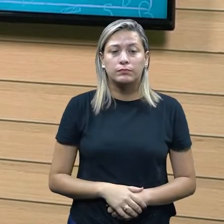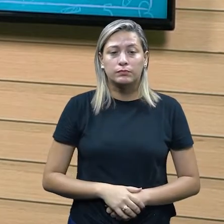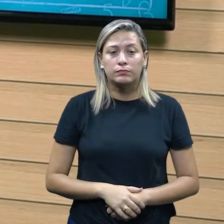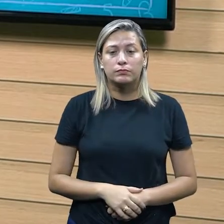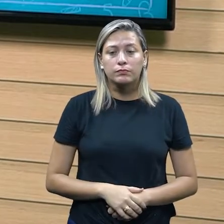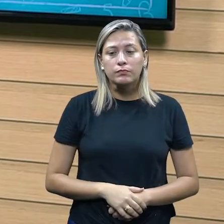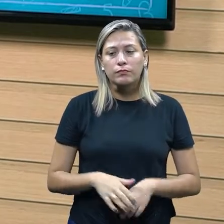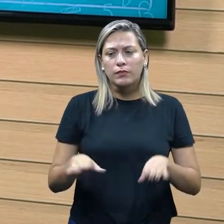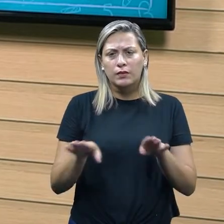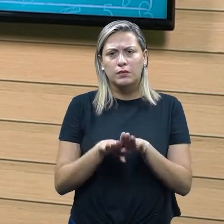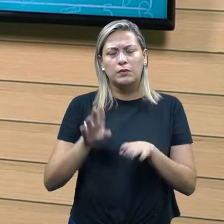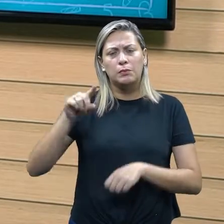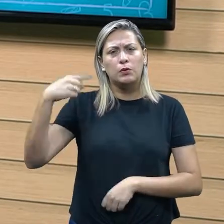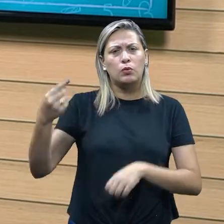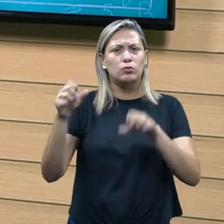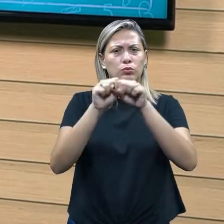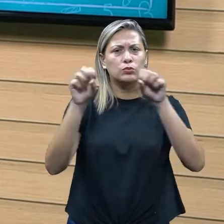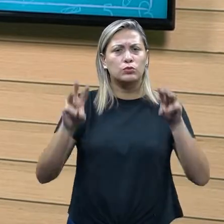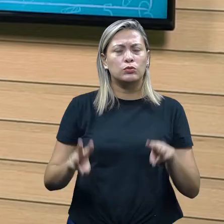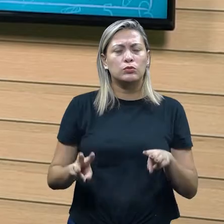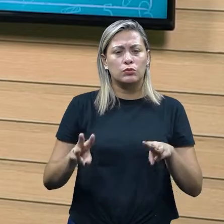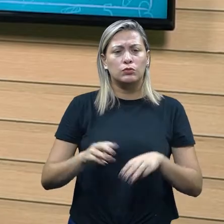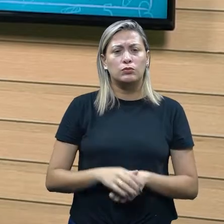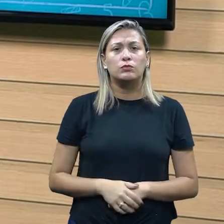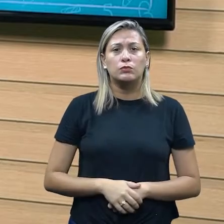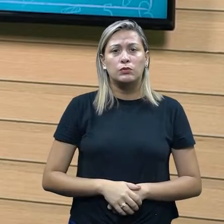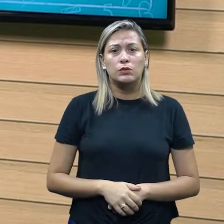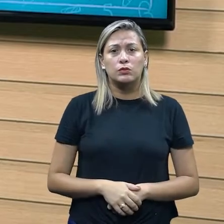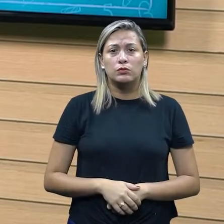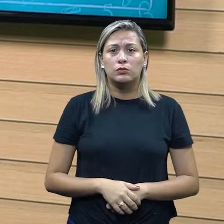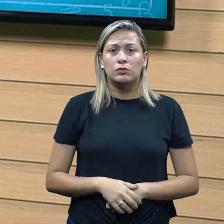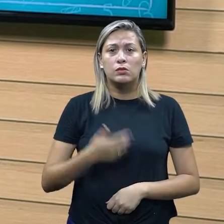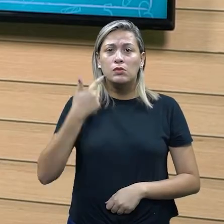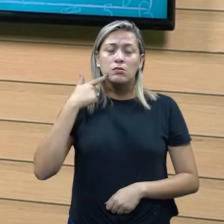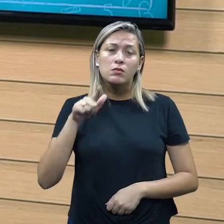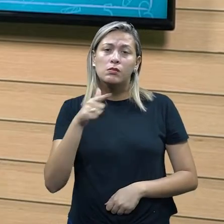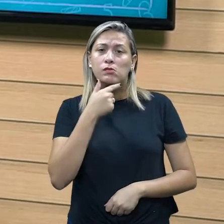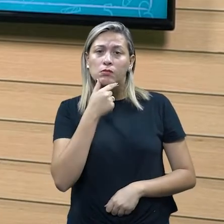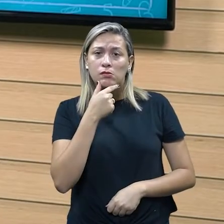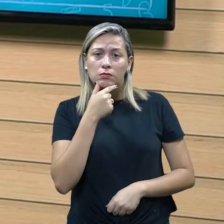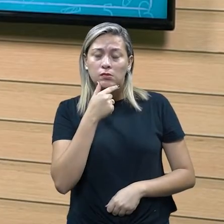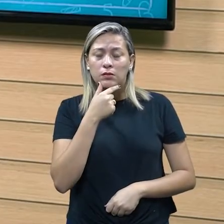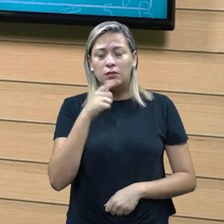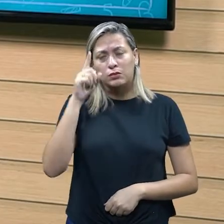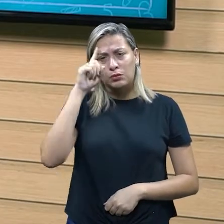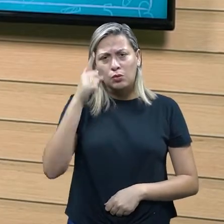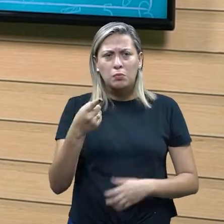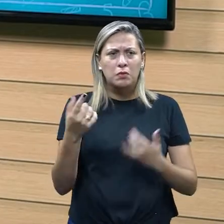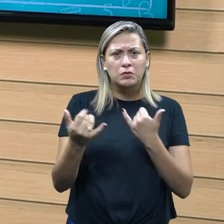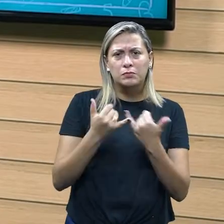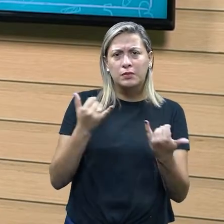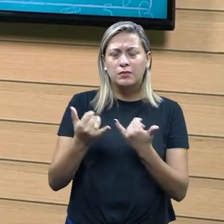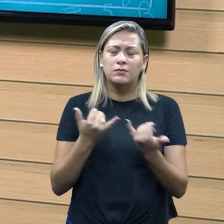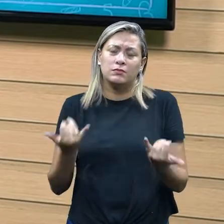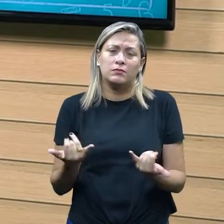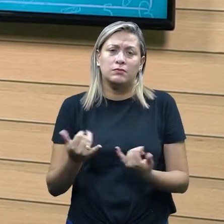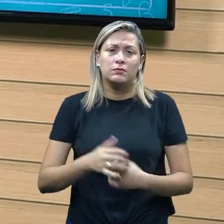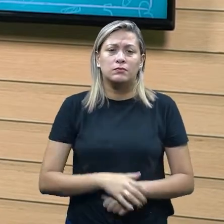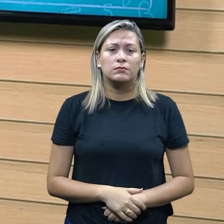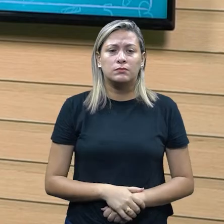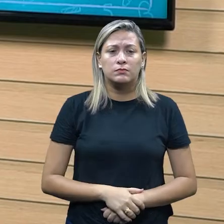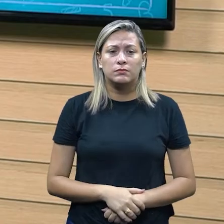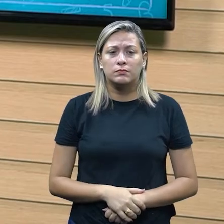outros softwares que às vezes estão só na língua inglesa, mas que tem comandos que são muito parecidos, então você não vai